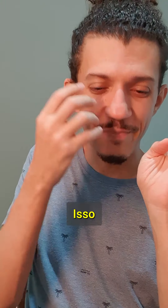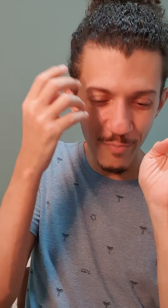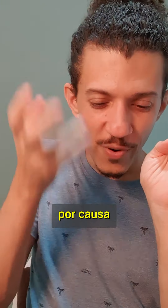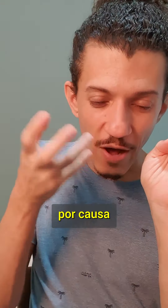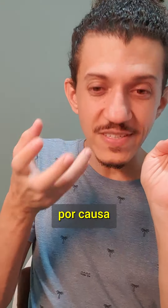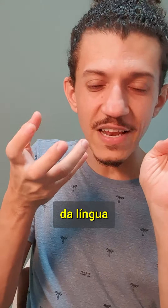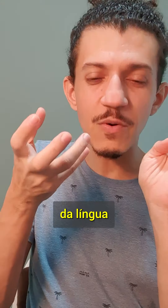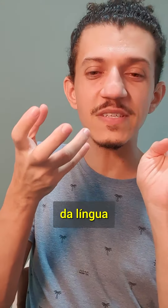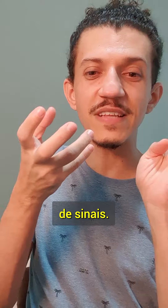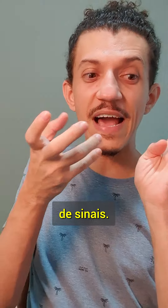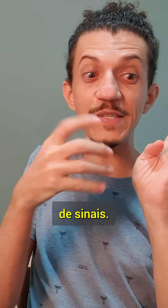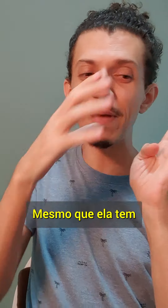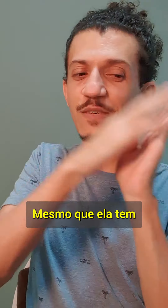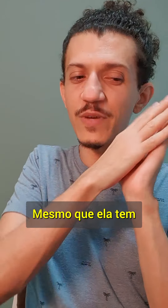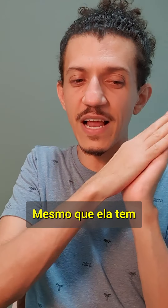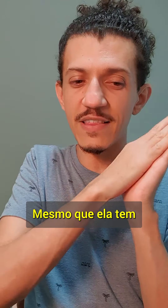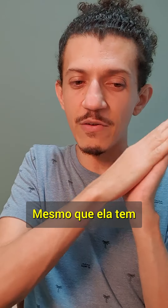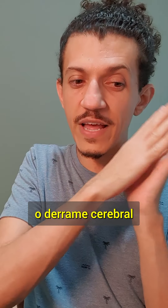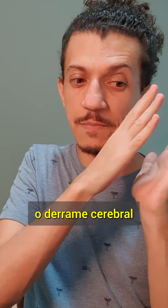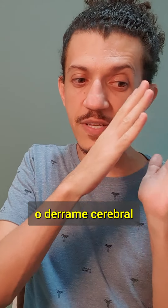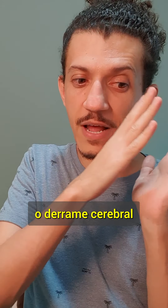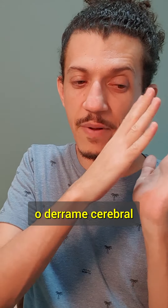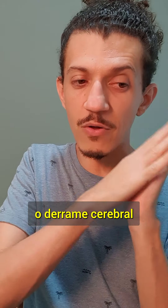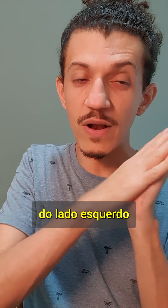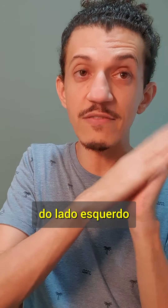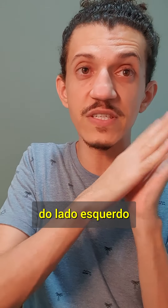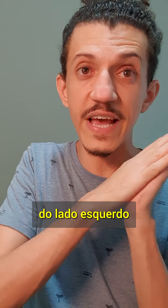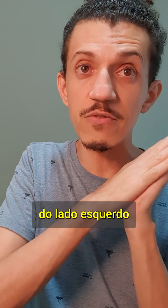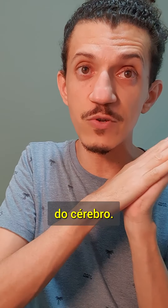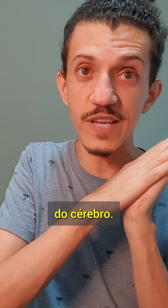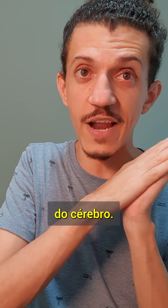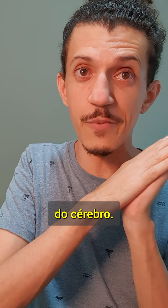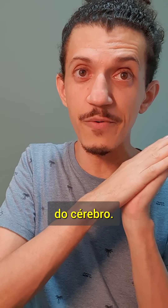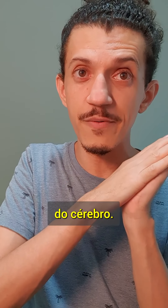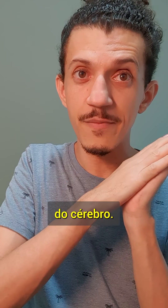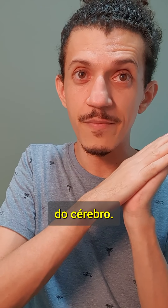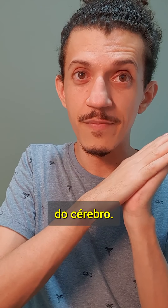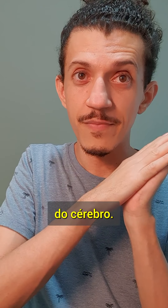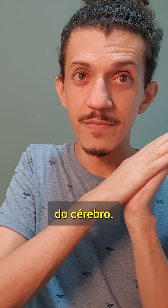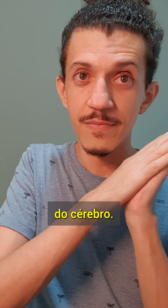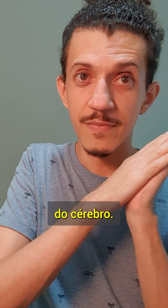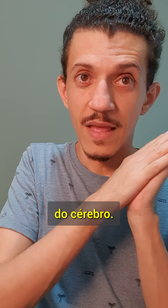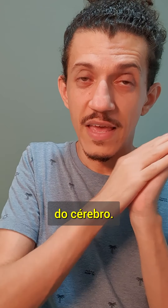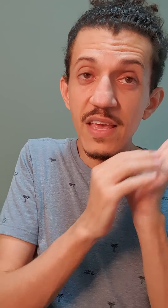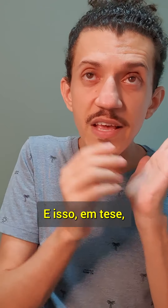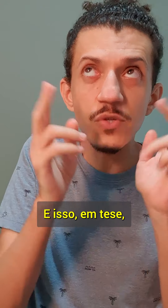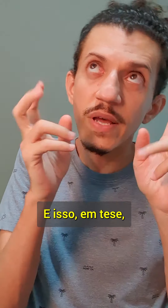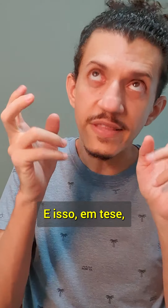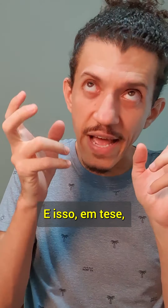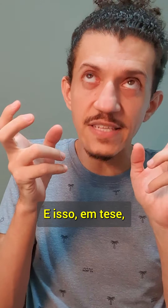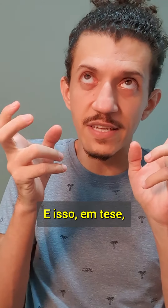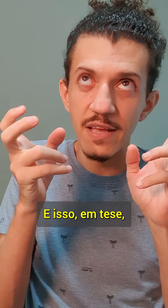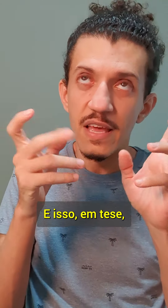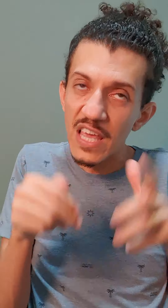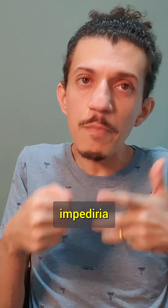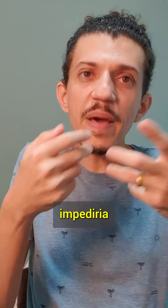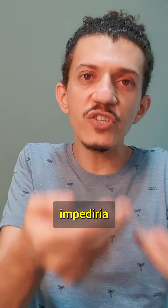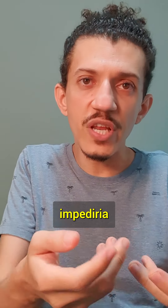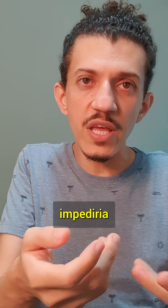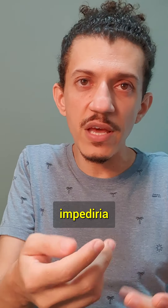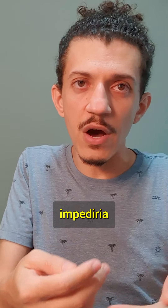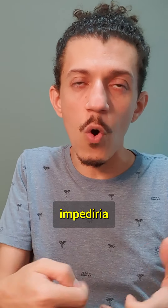Isso, por causa da língua de sinais, mesmo que ela tenha um derrame cerebral do lado esquerdo do cérebro, e isso, em tese,